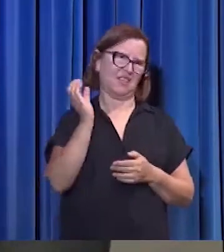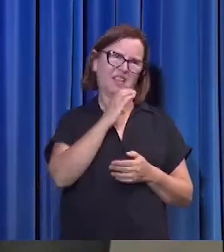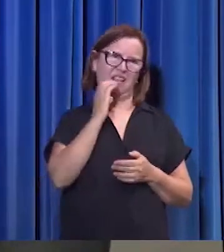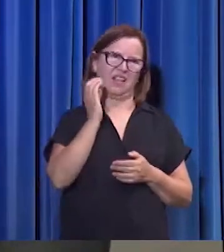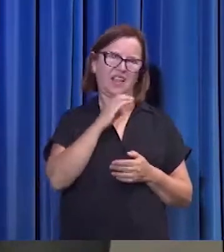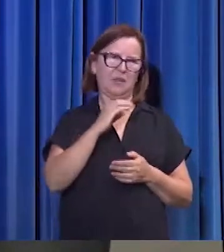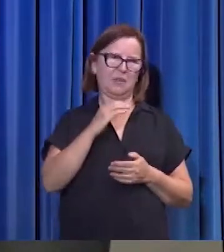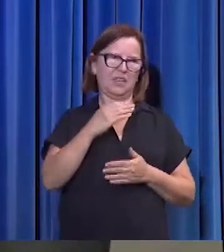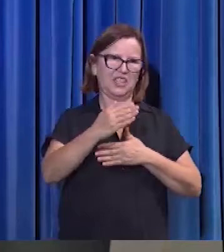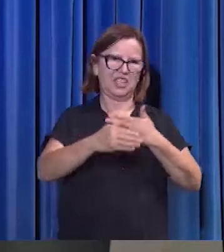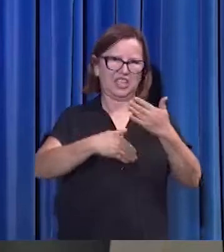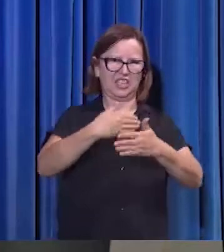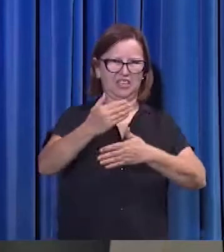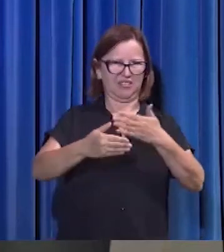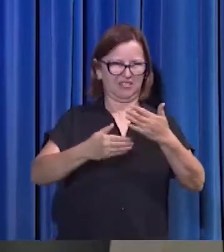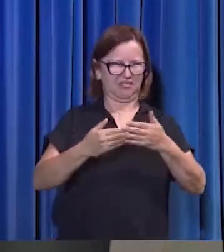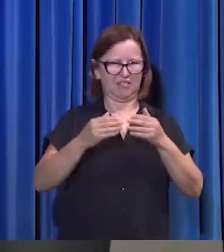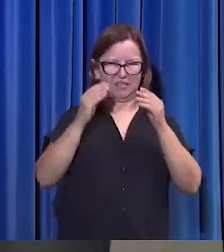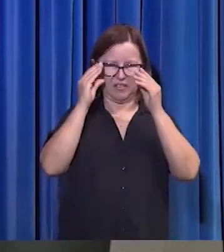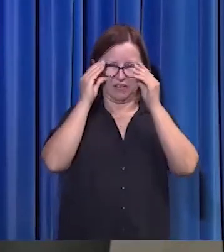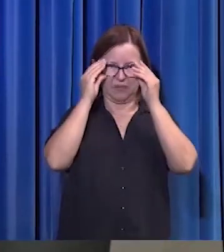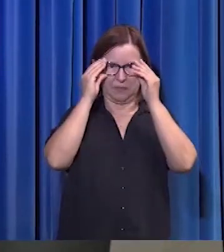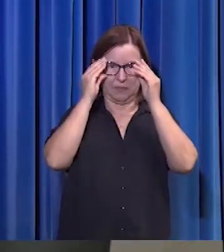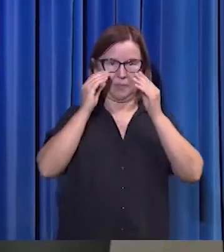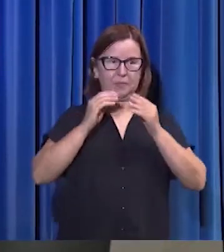uma paz egoísta.